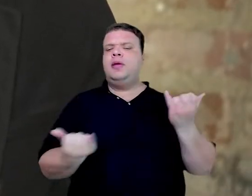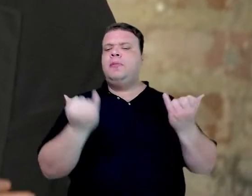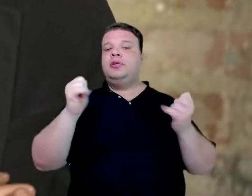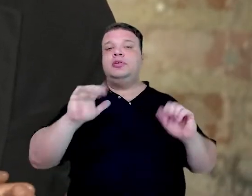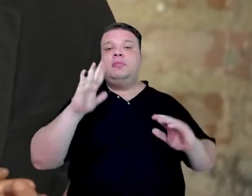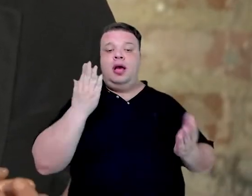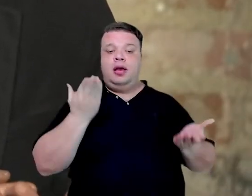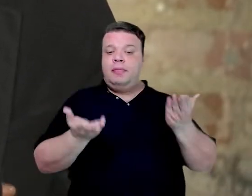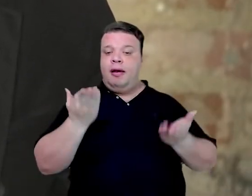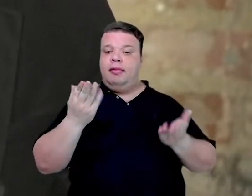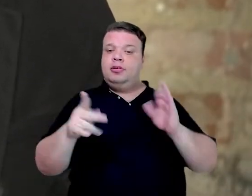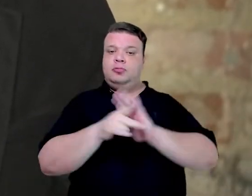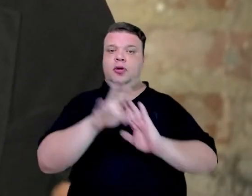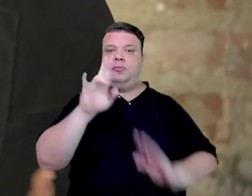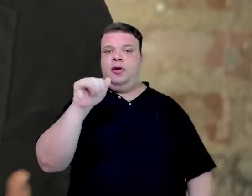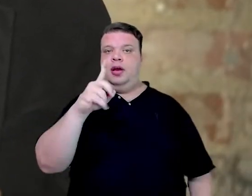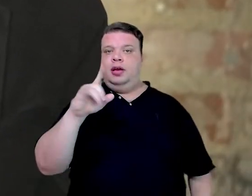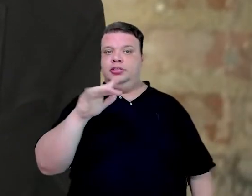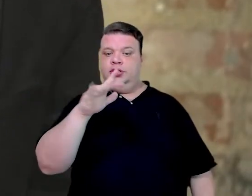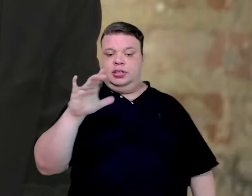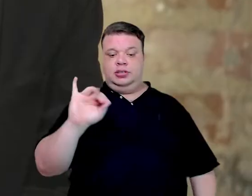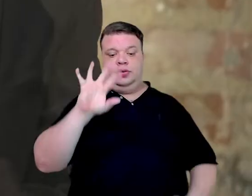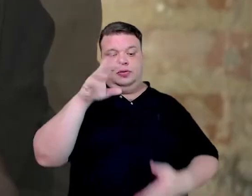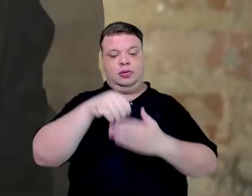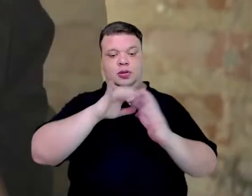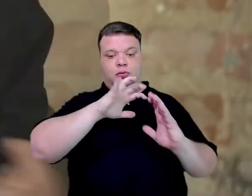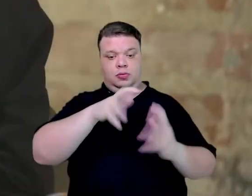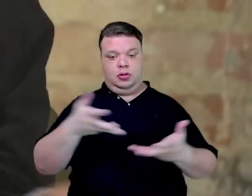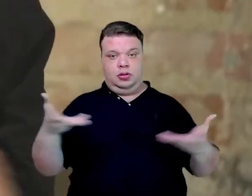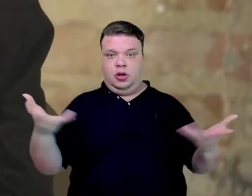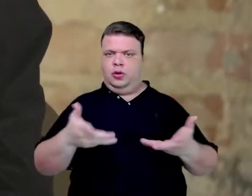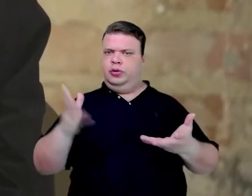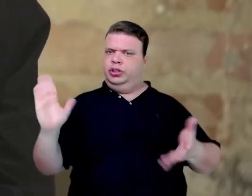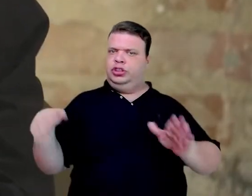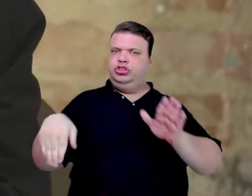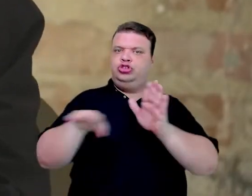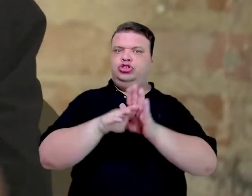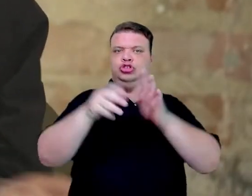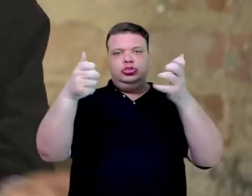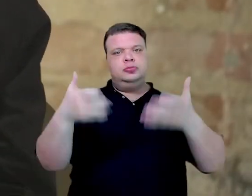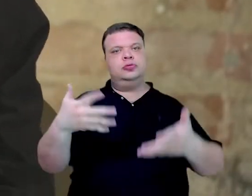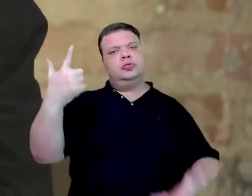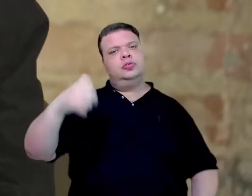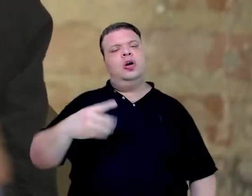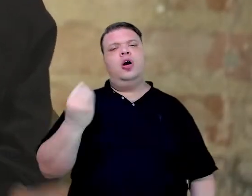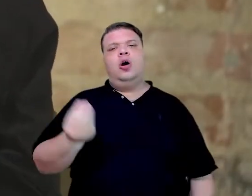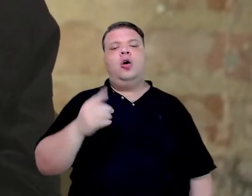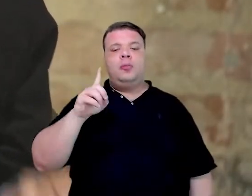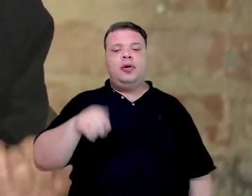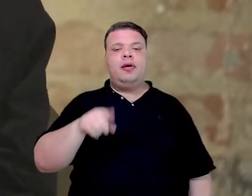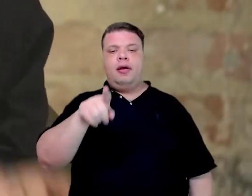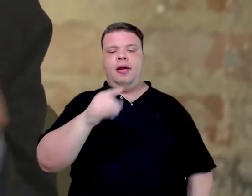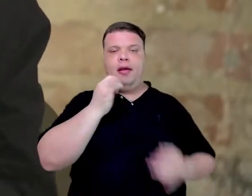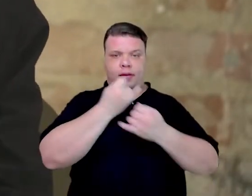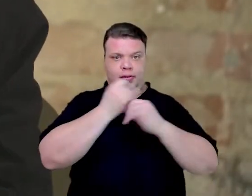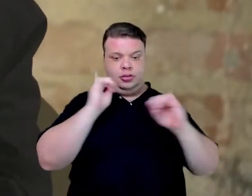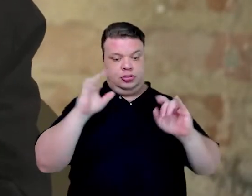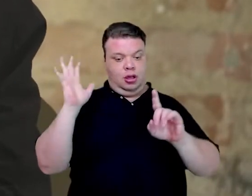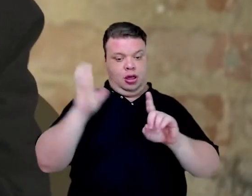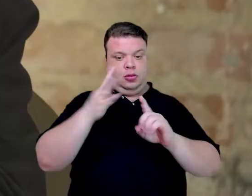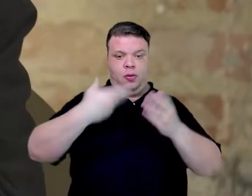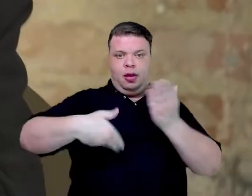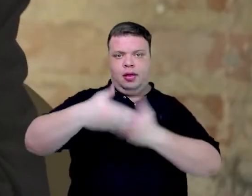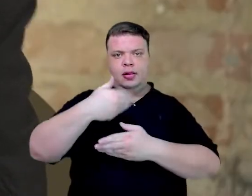balanço global de radiação e energia no nosso planeta. Hoje, ele está de volta para explicar como essa